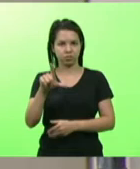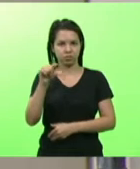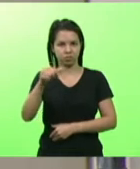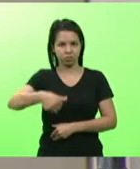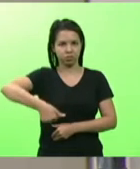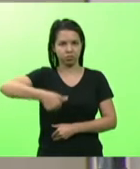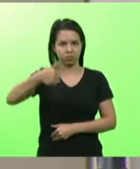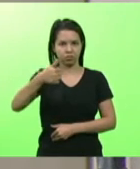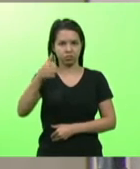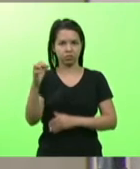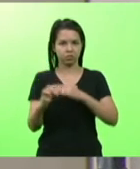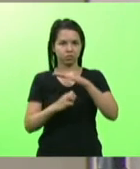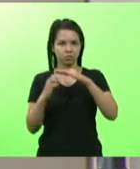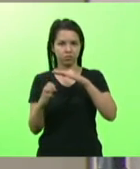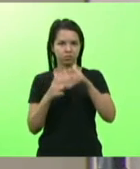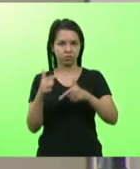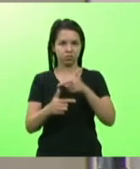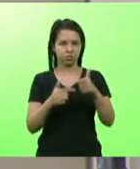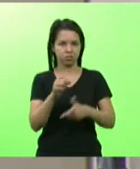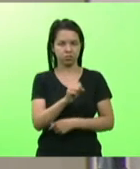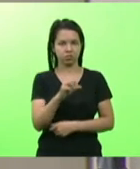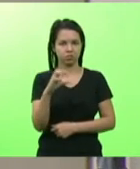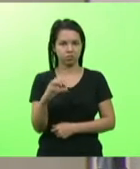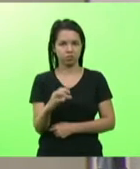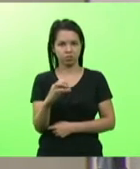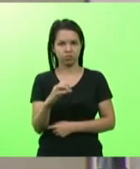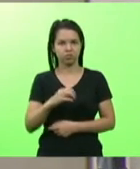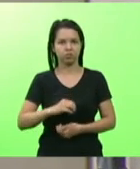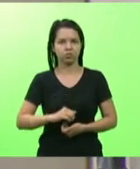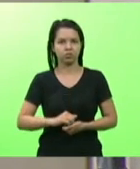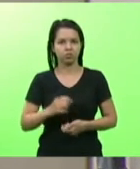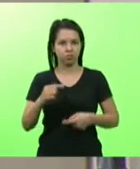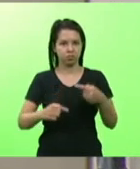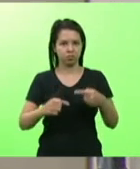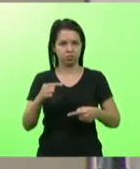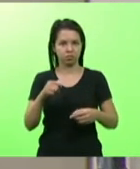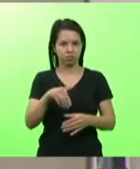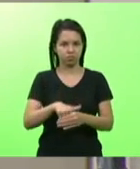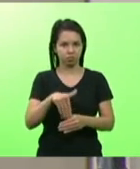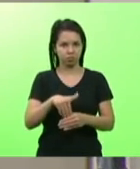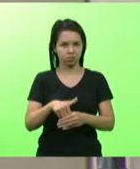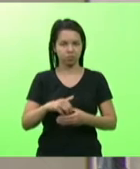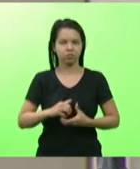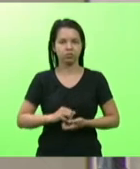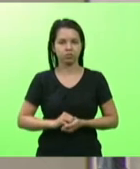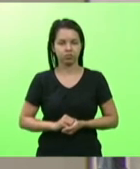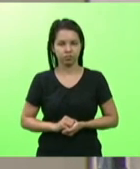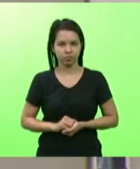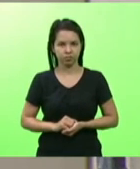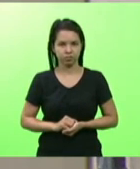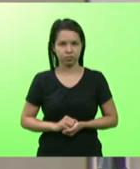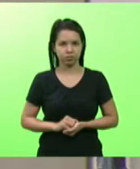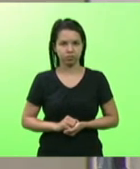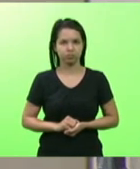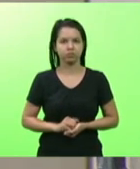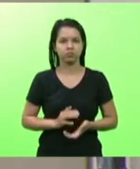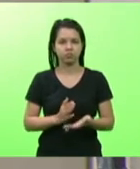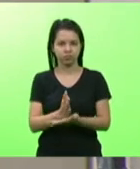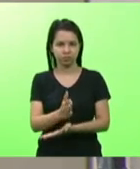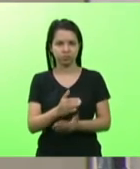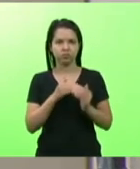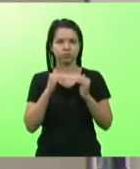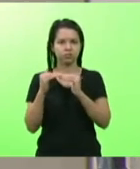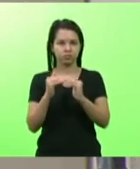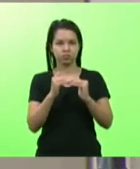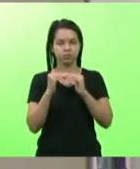para trabalhar em Santa Catarina em discussão há Quem Queira discutir em votação deputados que aprovam permaneçam se encontra aprovado